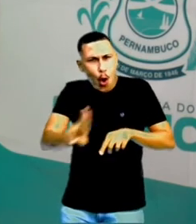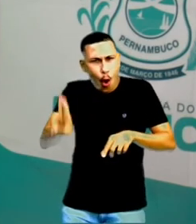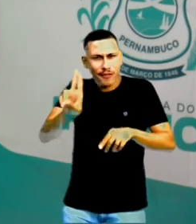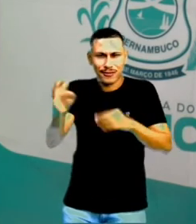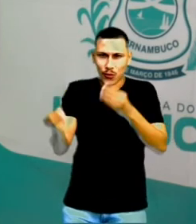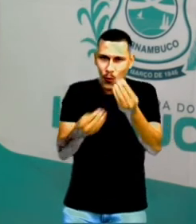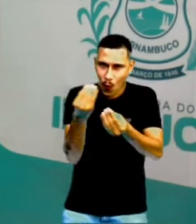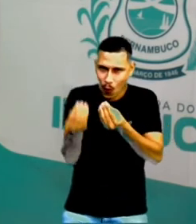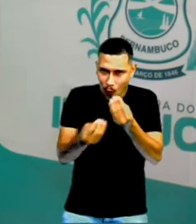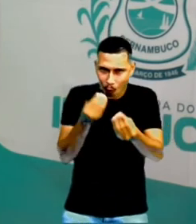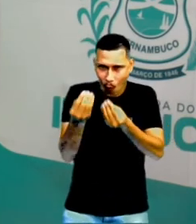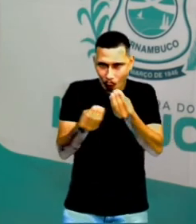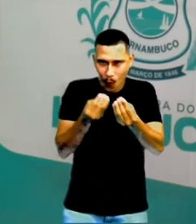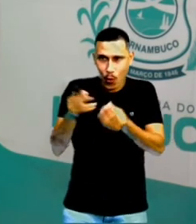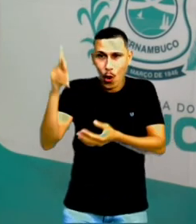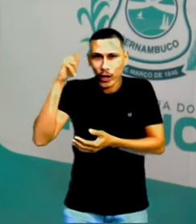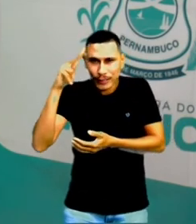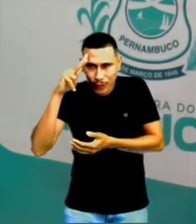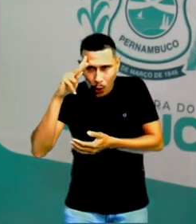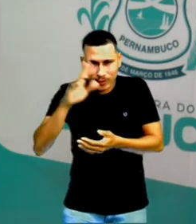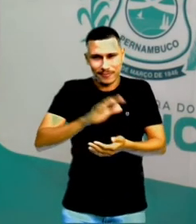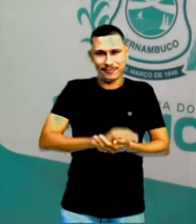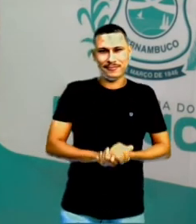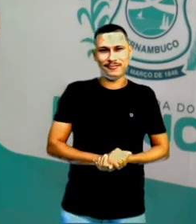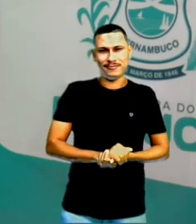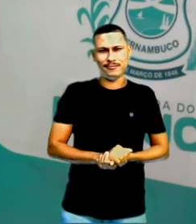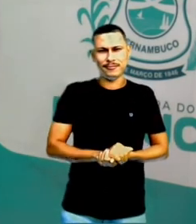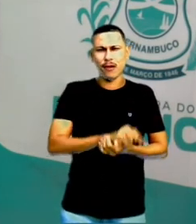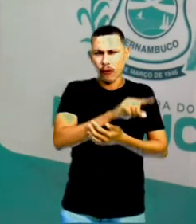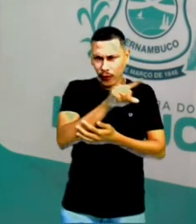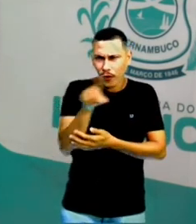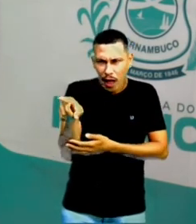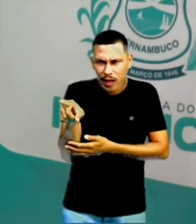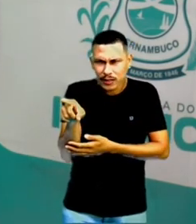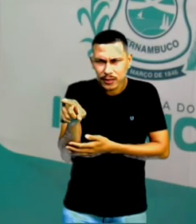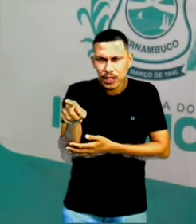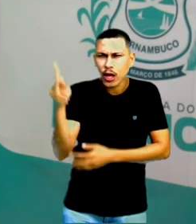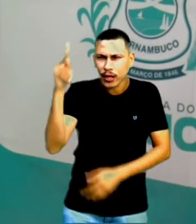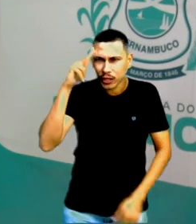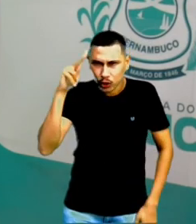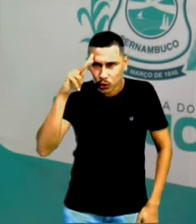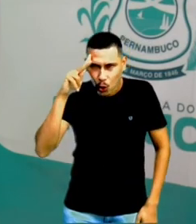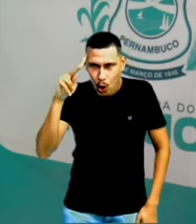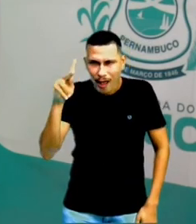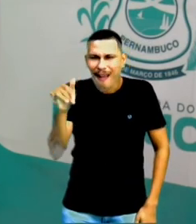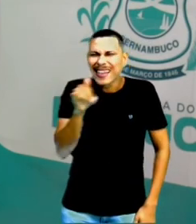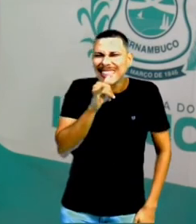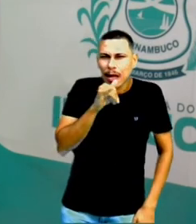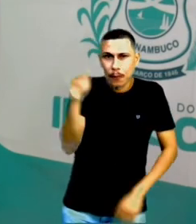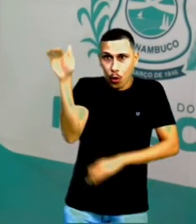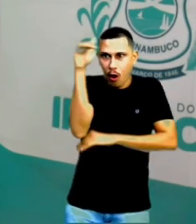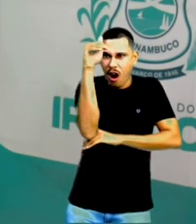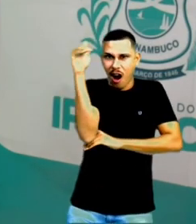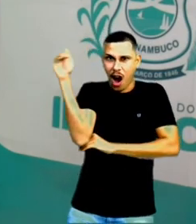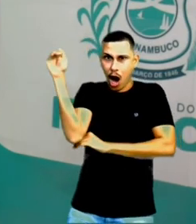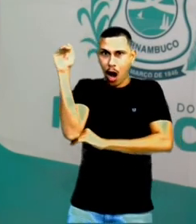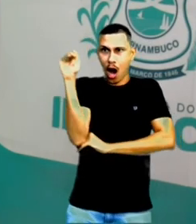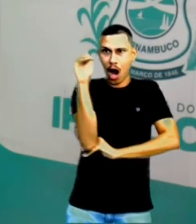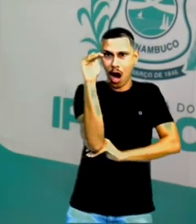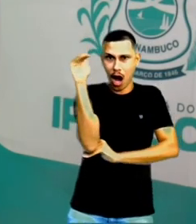fonte histórica. Vocês já ouviram alguma história sobre os dinossauros?